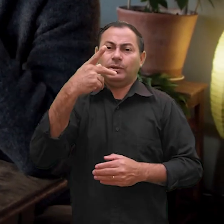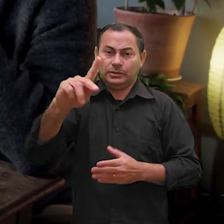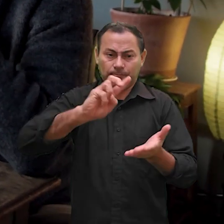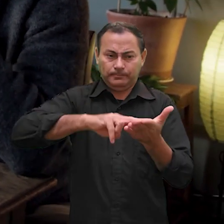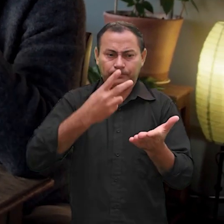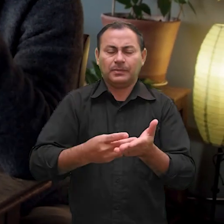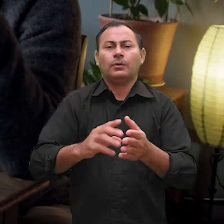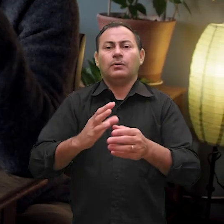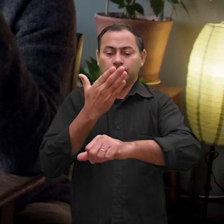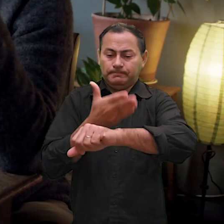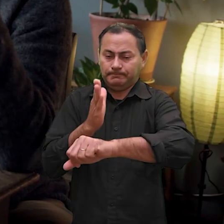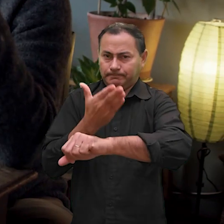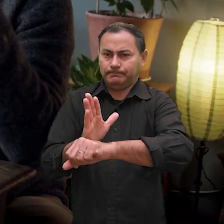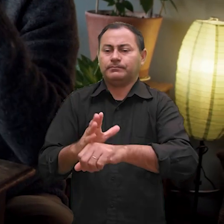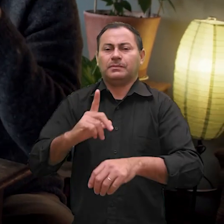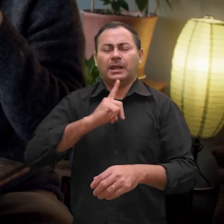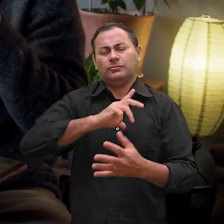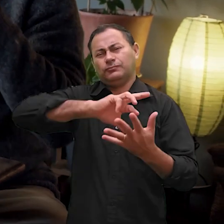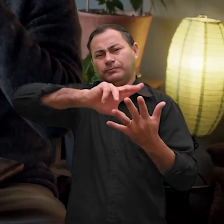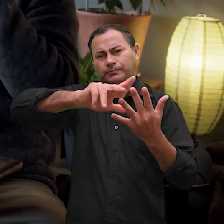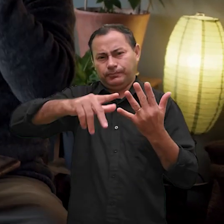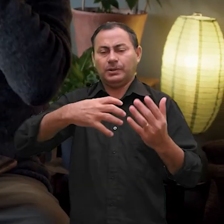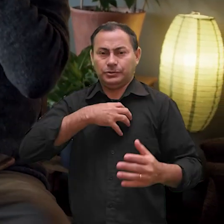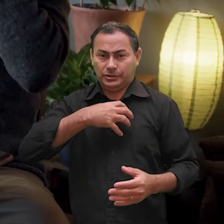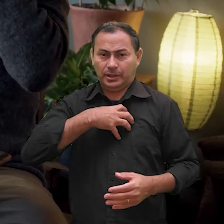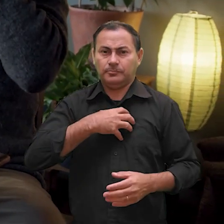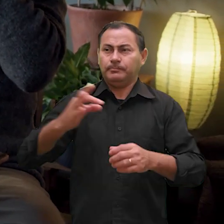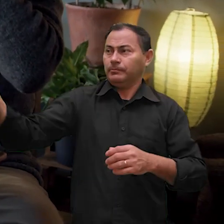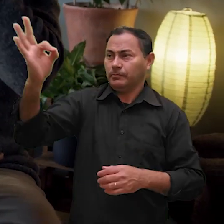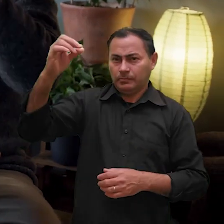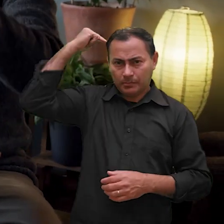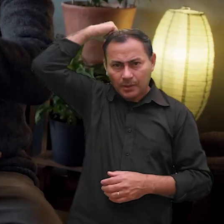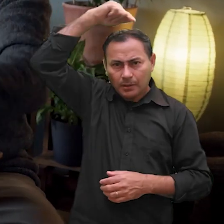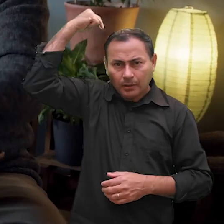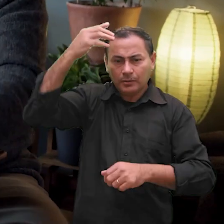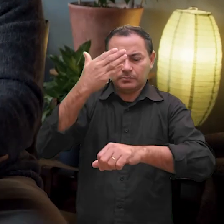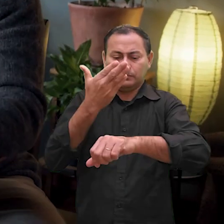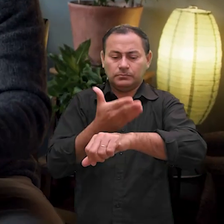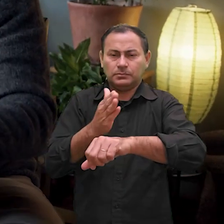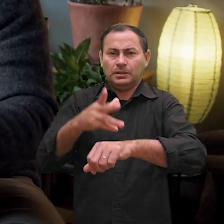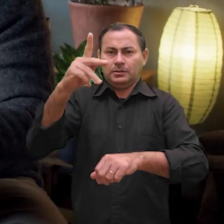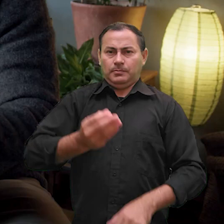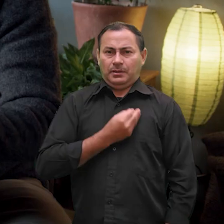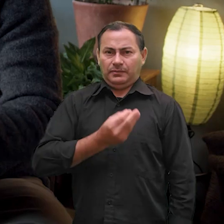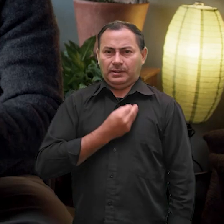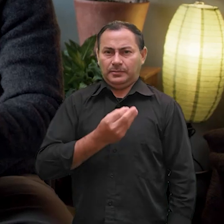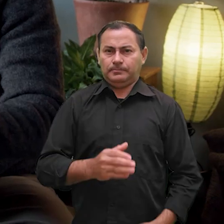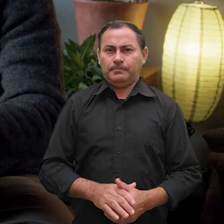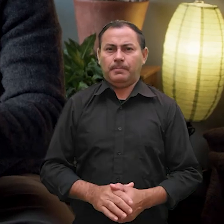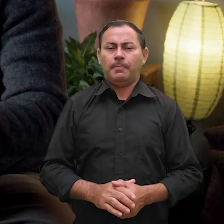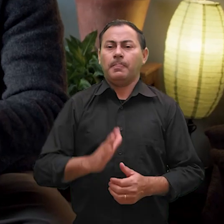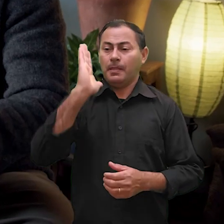interpretação. Quanto à aplicação, existem milhares de maneiras com que o Espírito Santo pode aplicar as Escrituras na sua